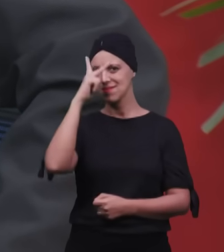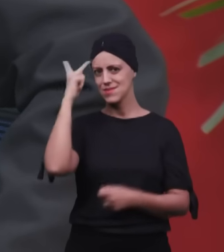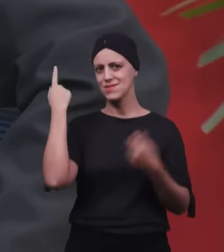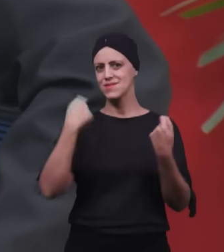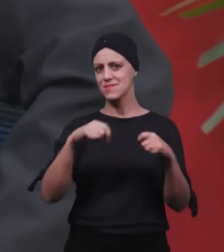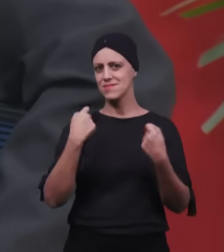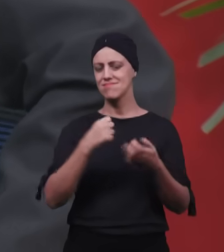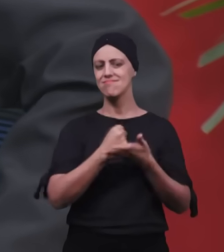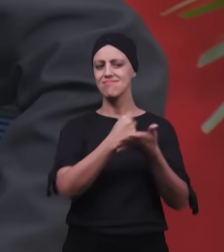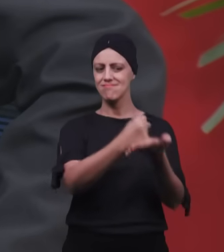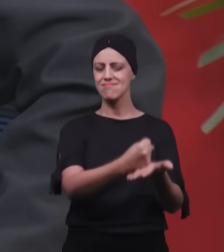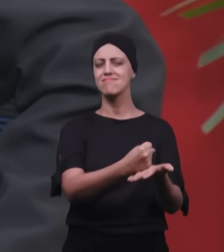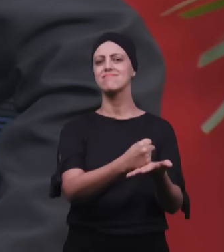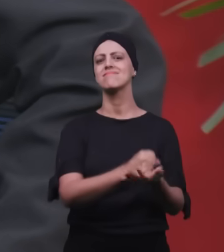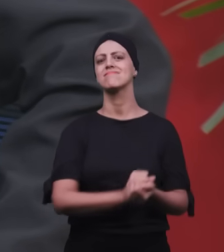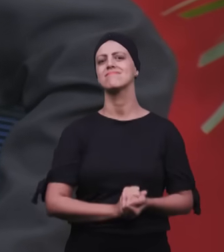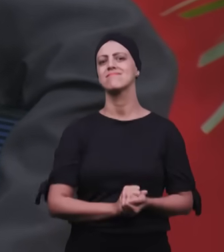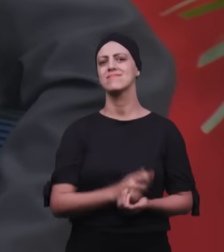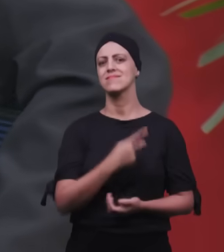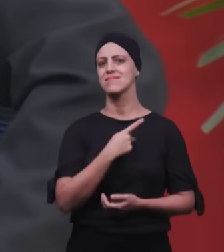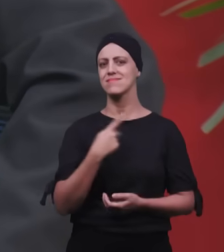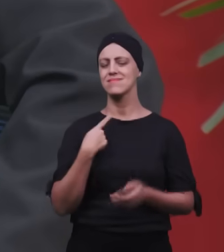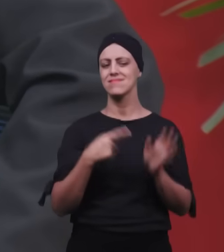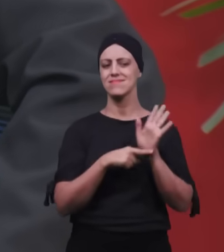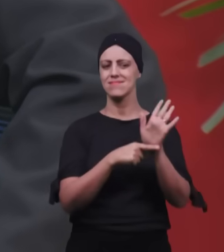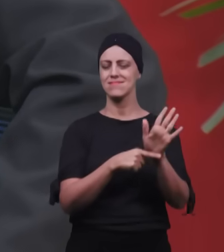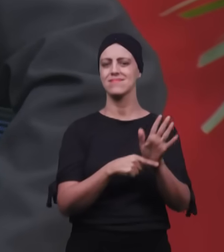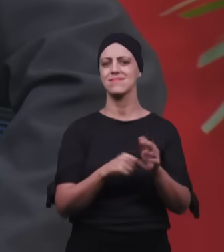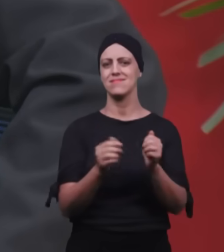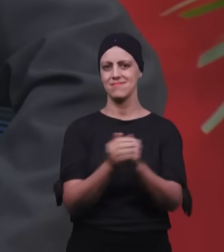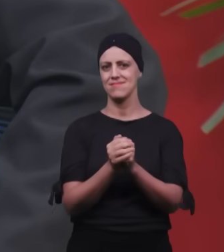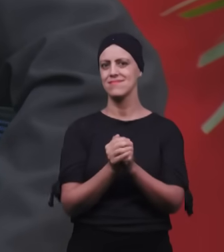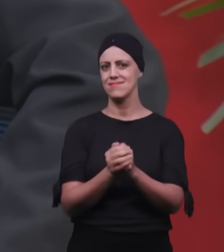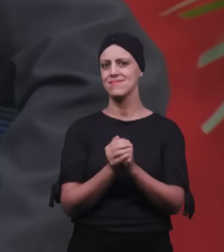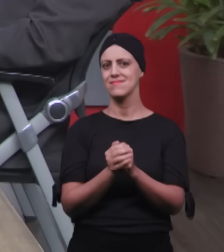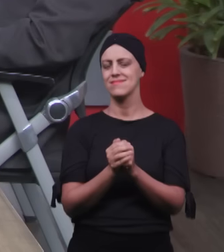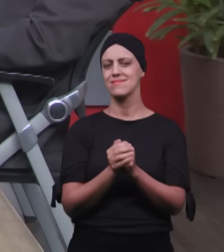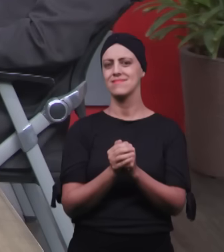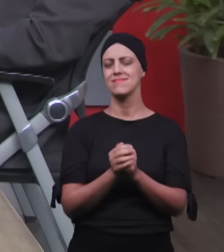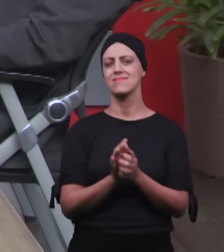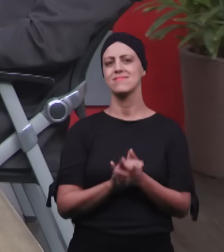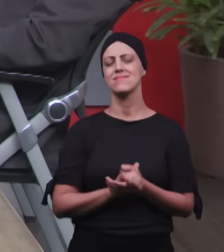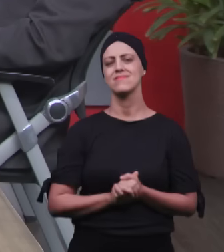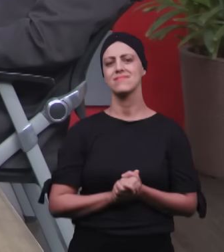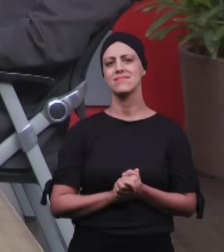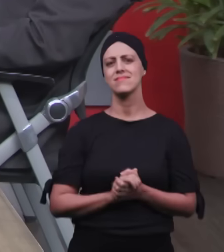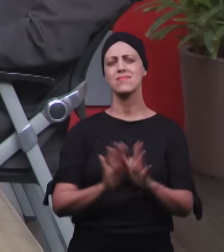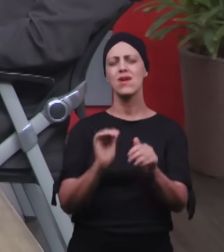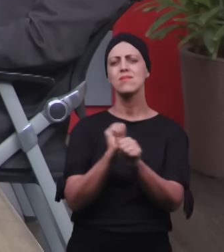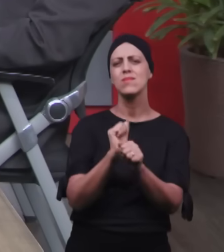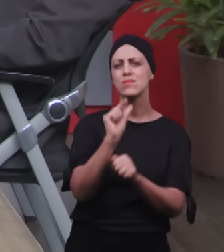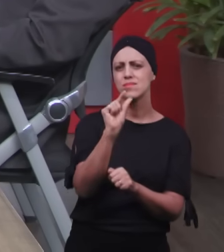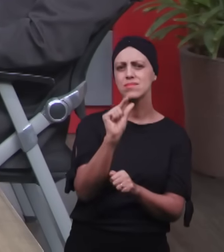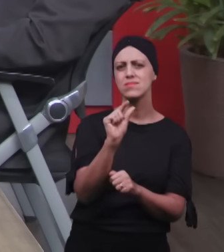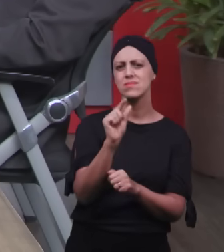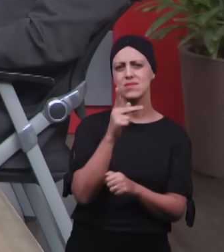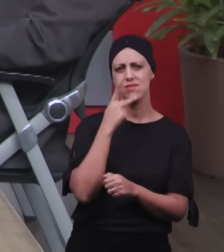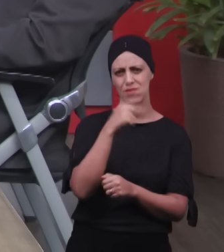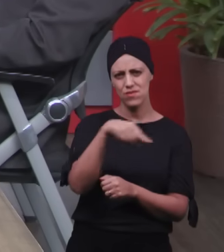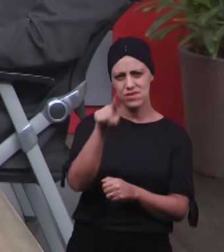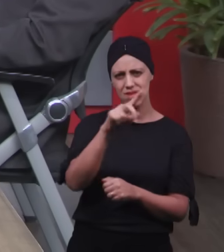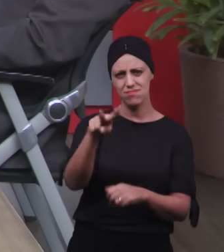tem um acompanhamento dos pastores do 0800 Amém é só para